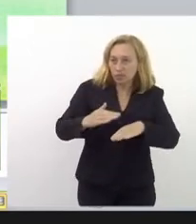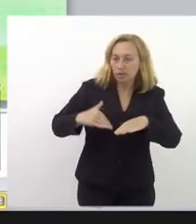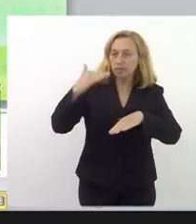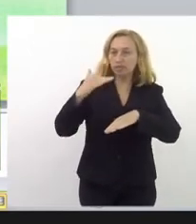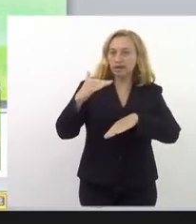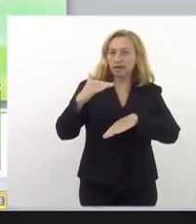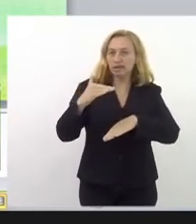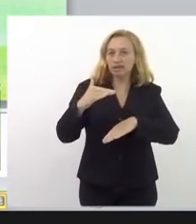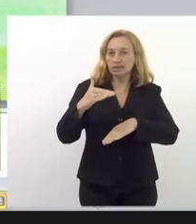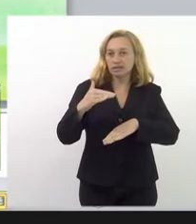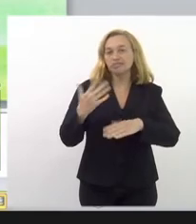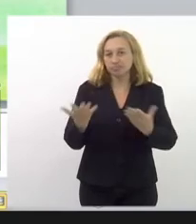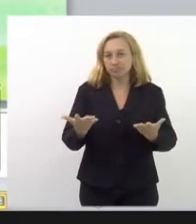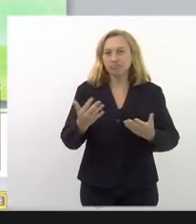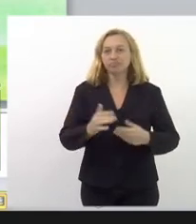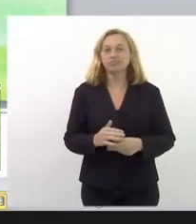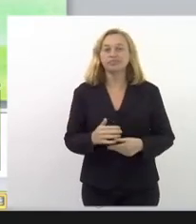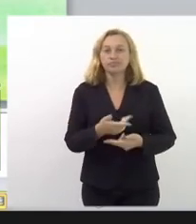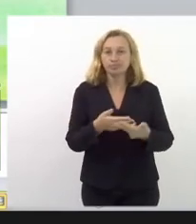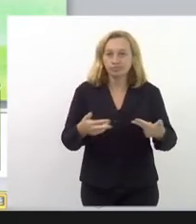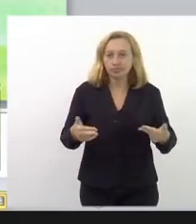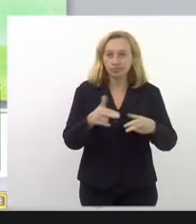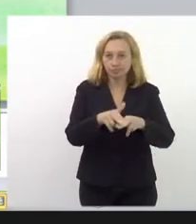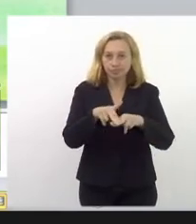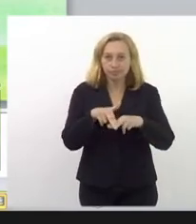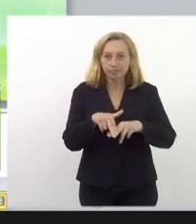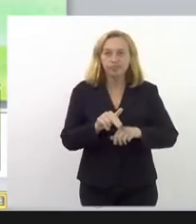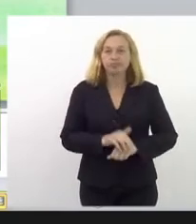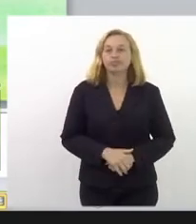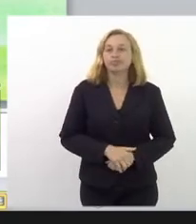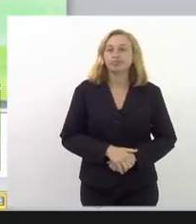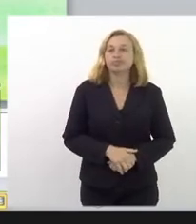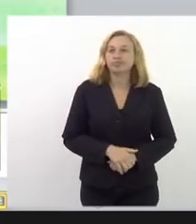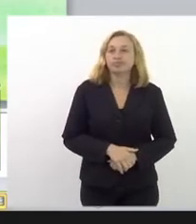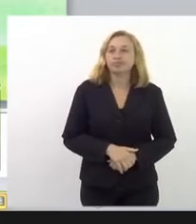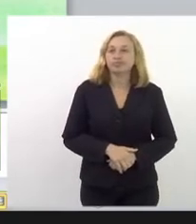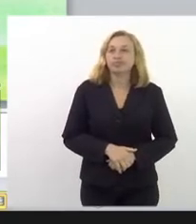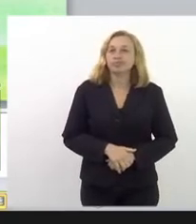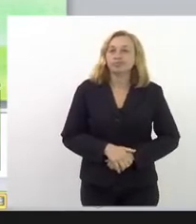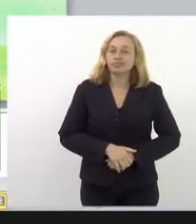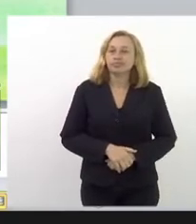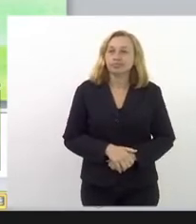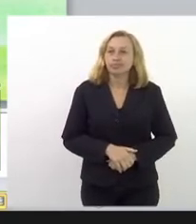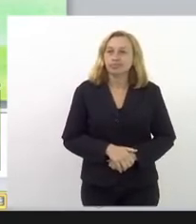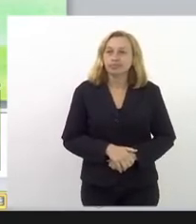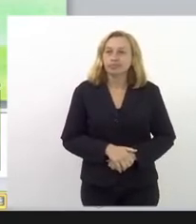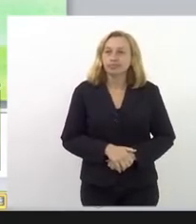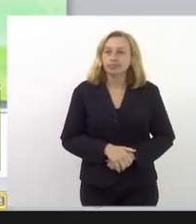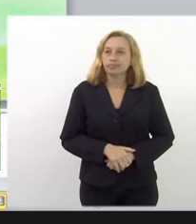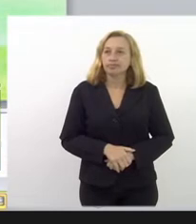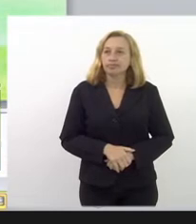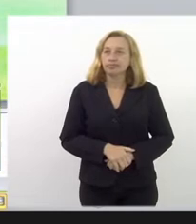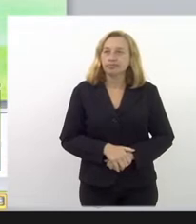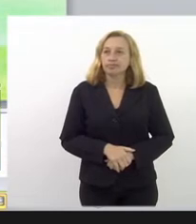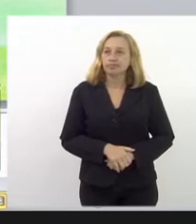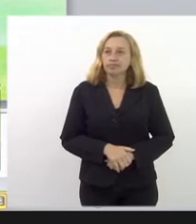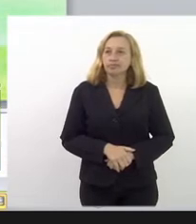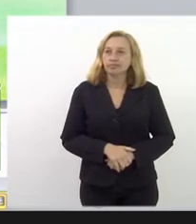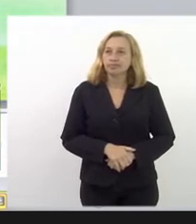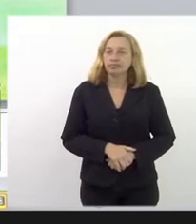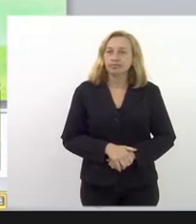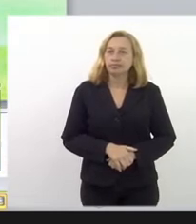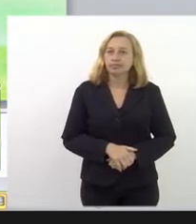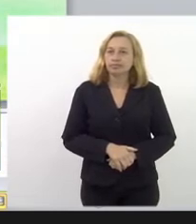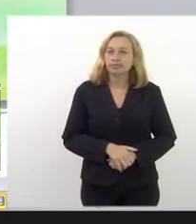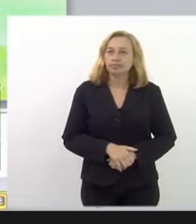E aí por uma série de circunstâncias que vão desde o próprio problema da pandemia,